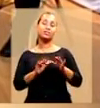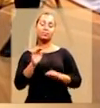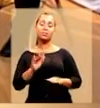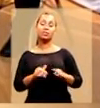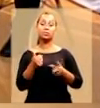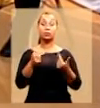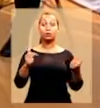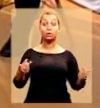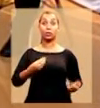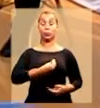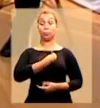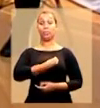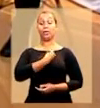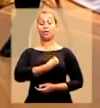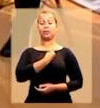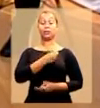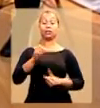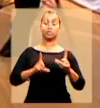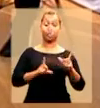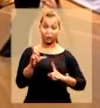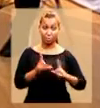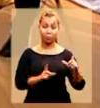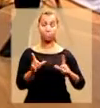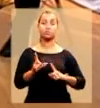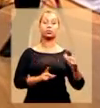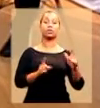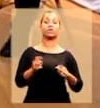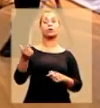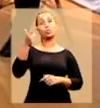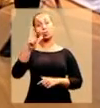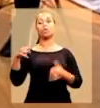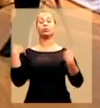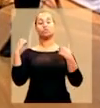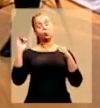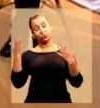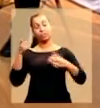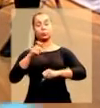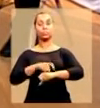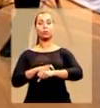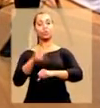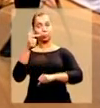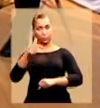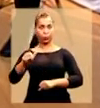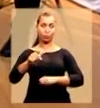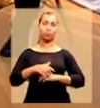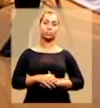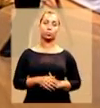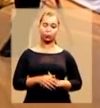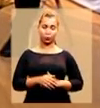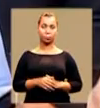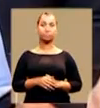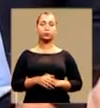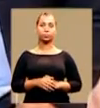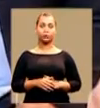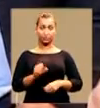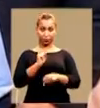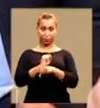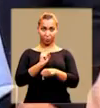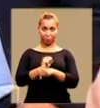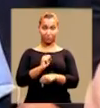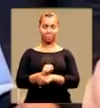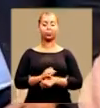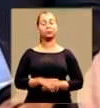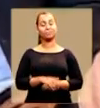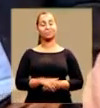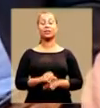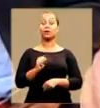não estivesse tão presente na mídia, vem num outro festival que tem uma outra função, na verdade, né? Matheus, vamos fazer um